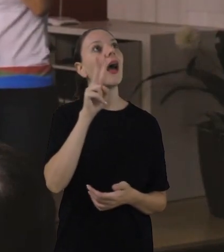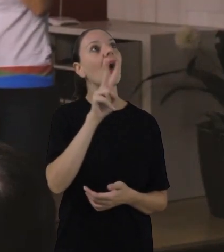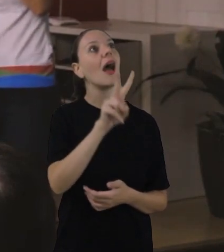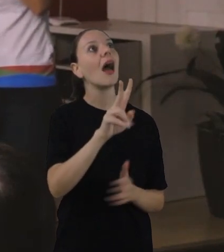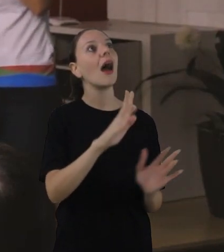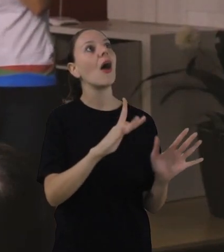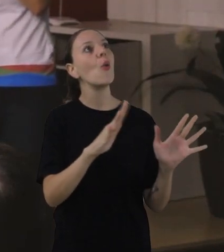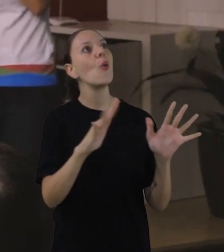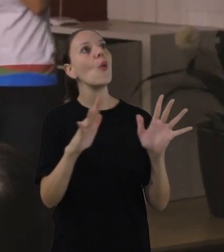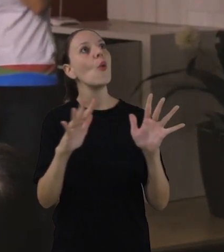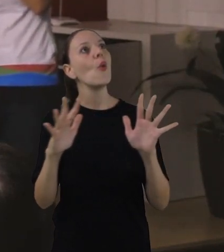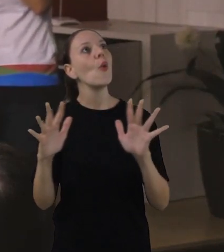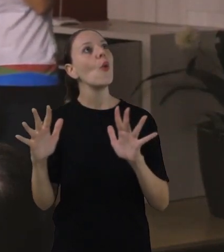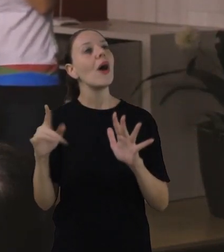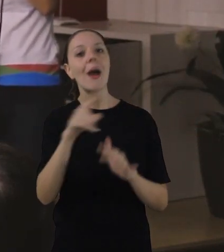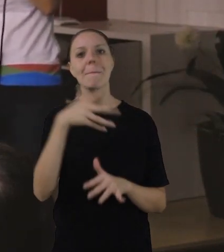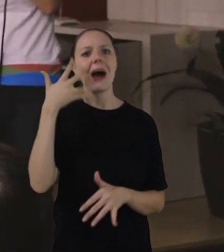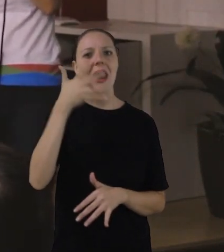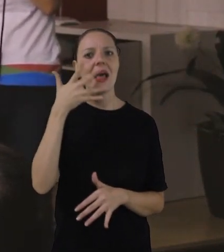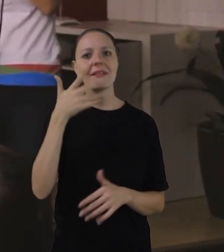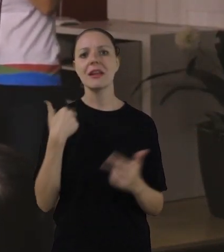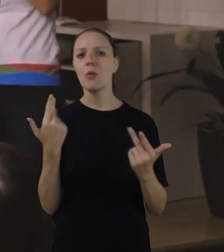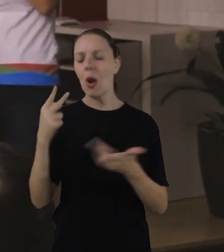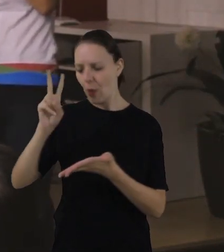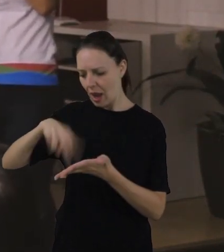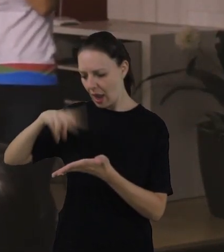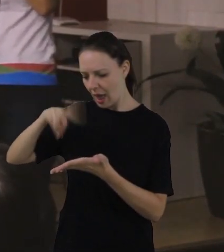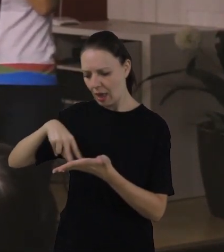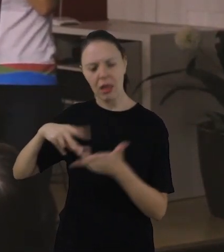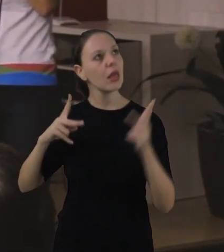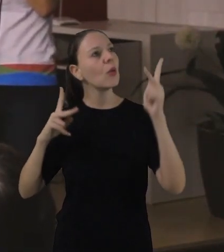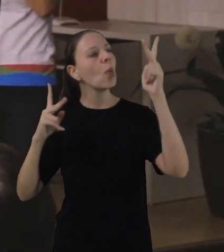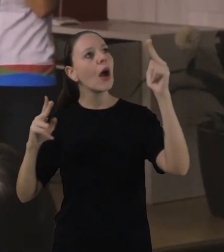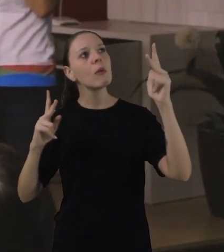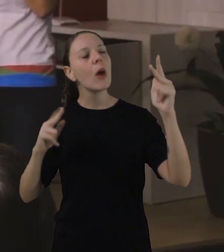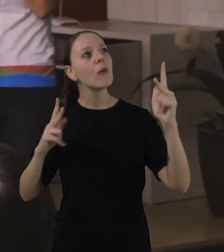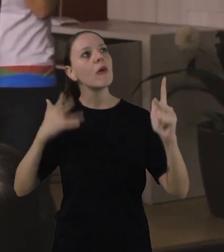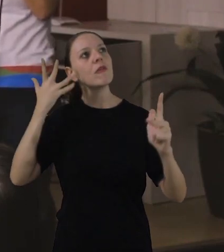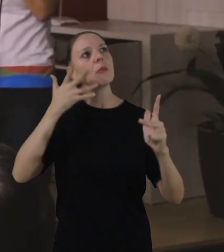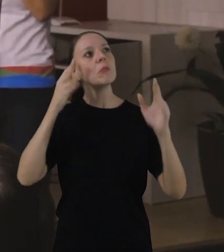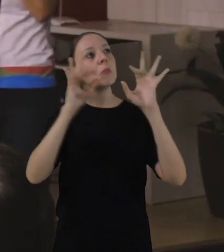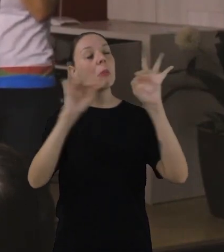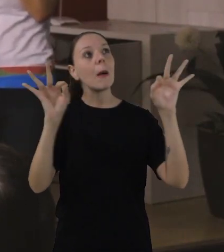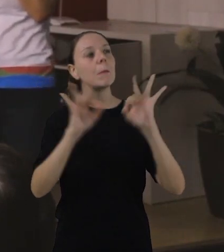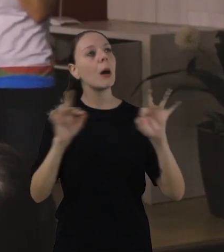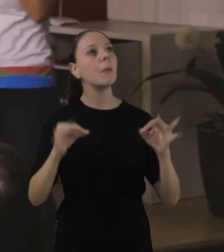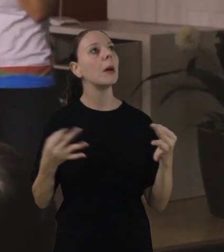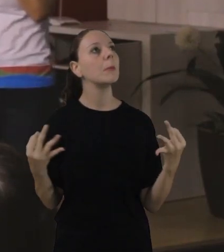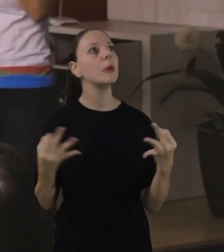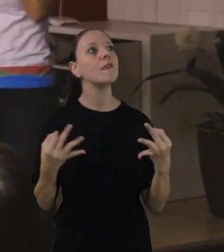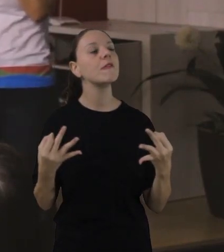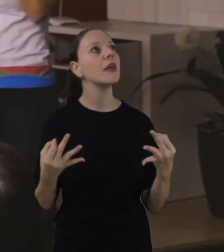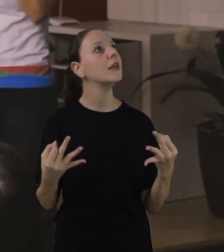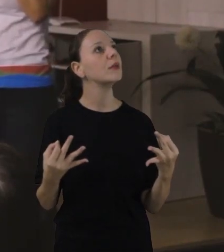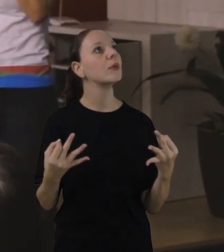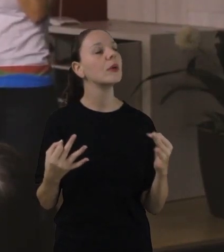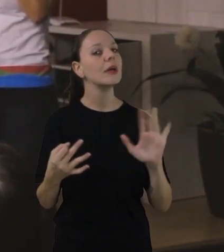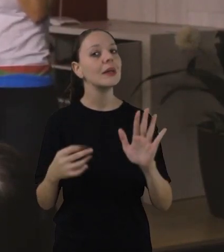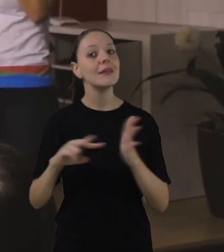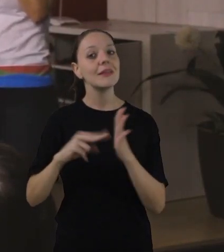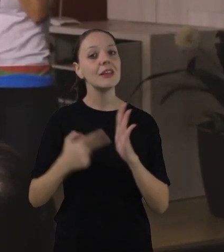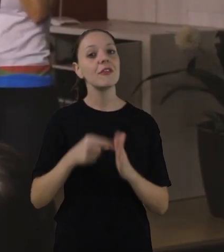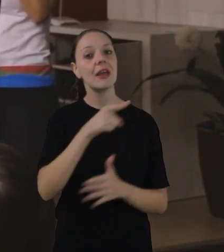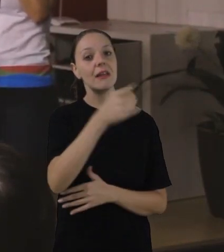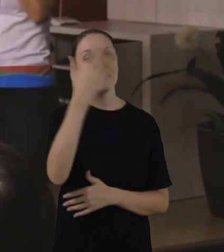Eles desenvolvem o raciocínio com uma facilidade, eles constroem o raciocínio e a frase, parece que você está lendo um livro, né? Mas isso é